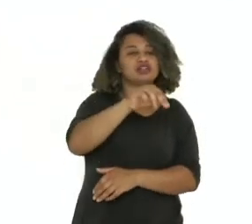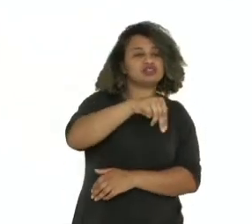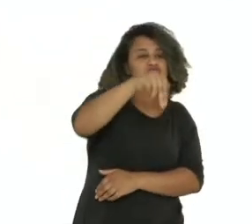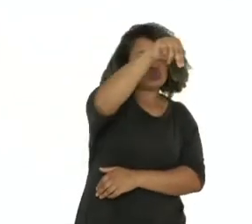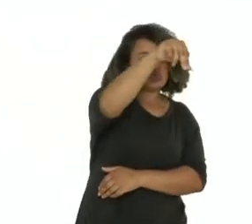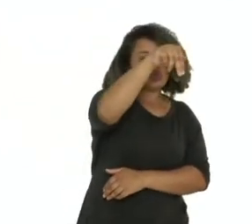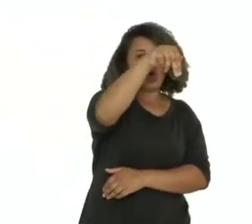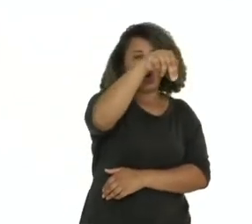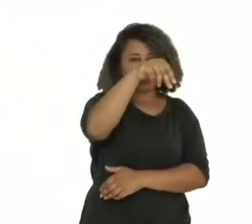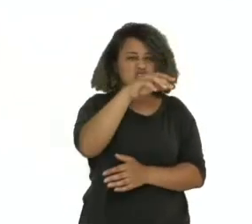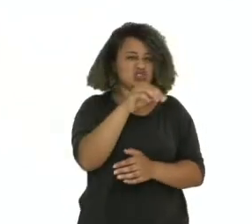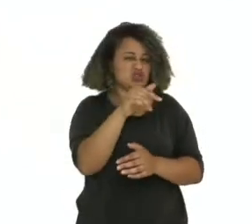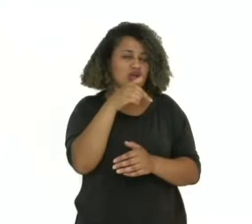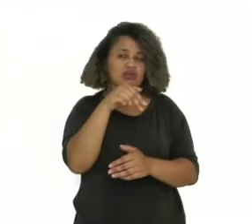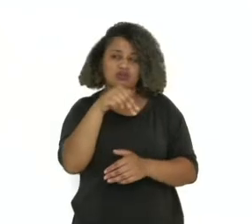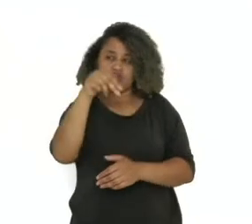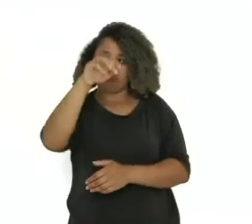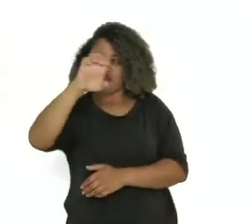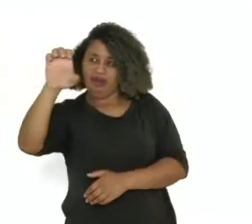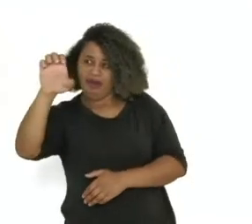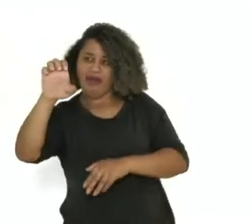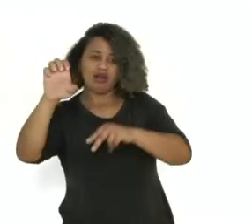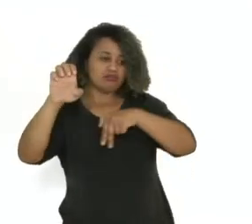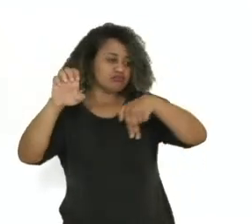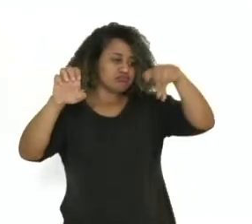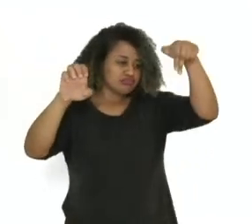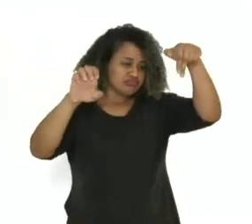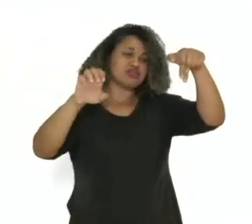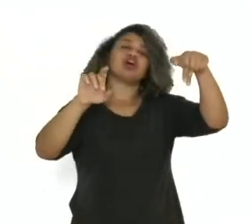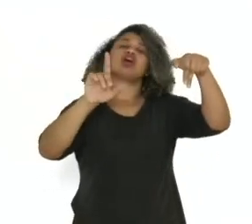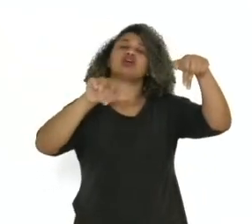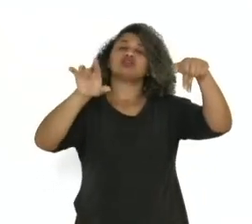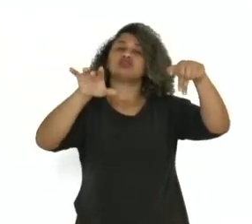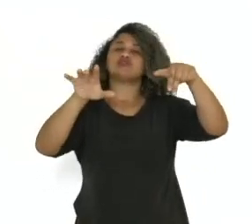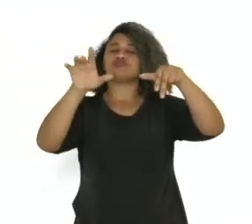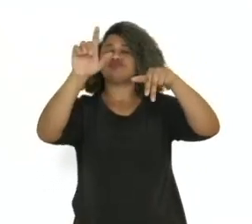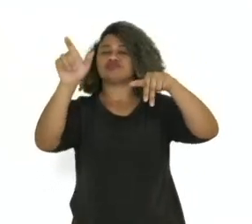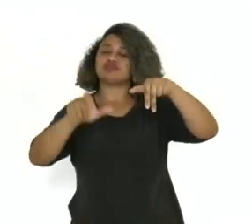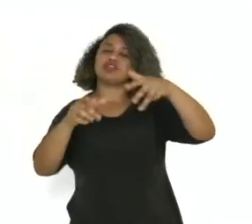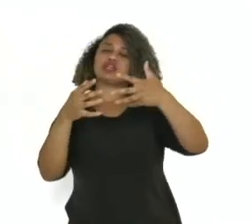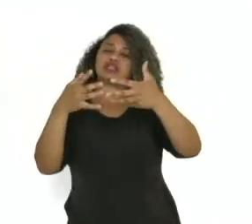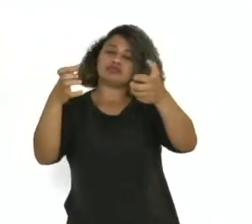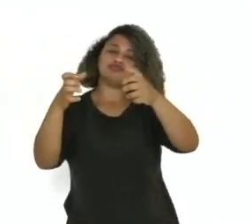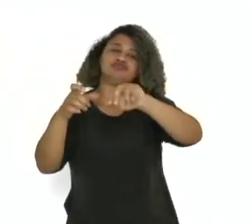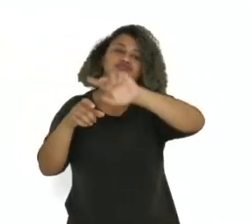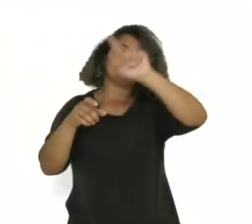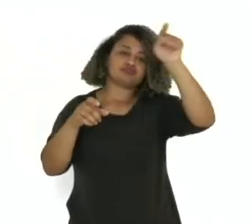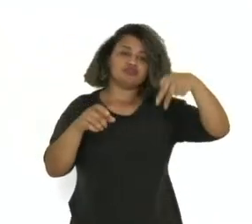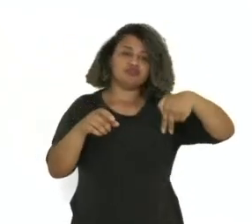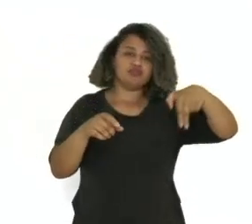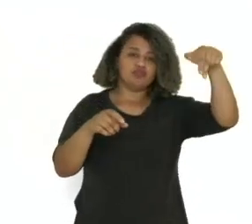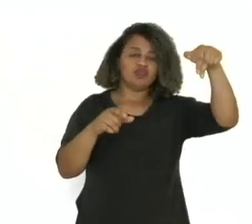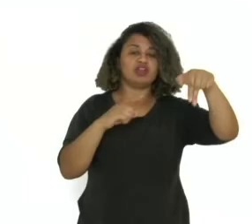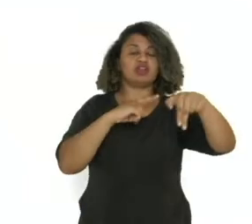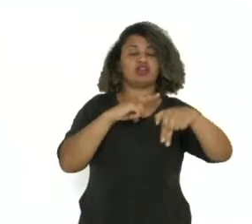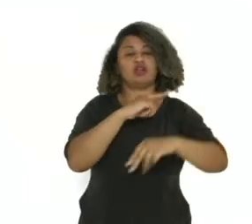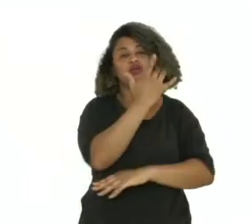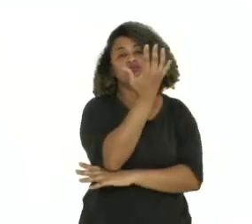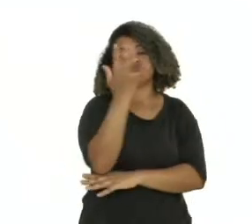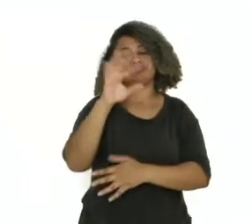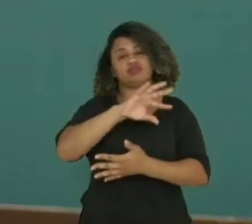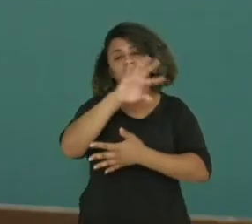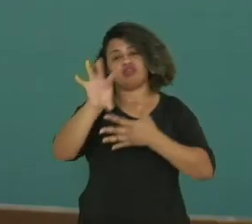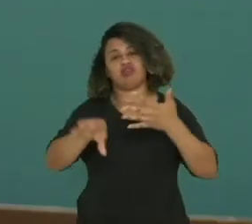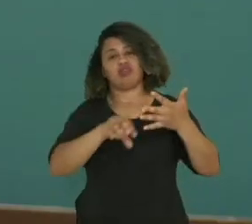já saindo da região ali mais seca do Nordeste e indo para o norte, que tem a presença da floresta